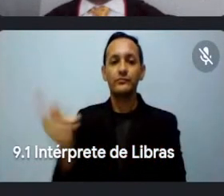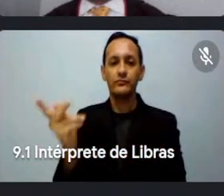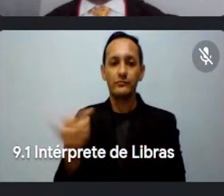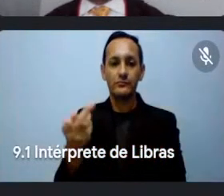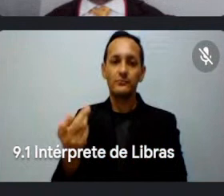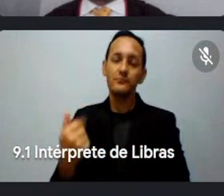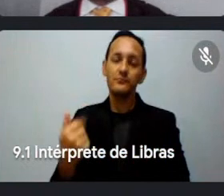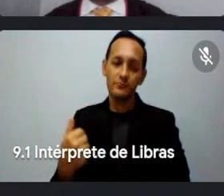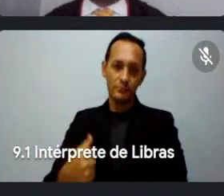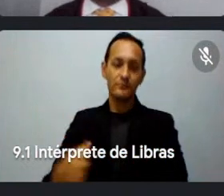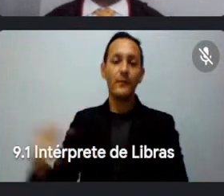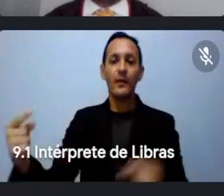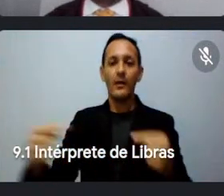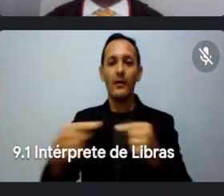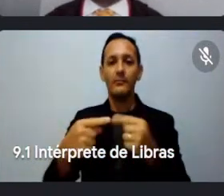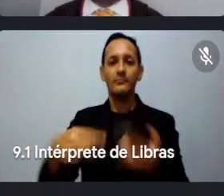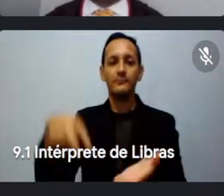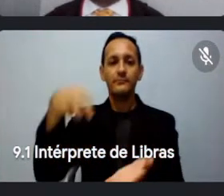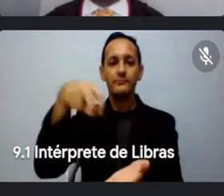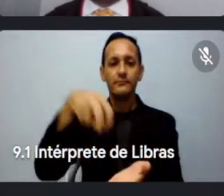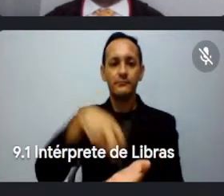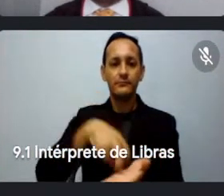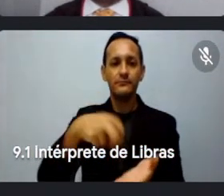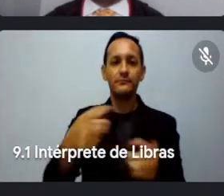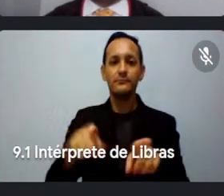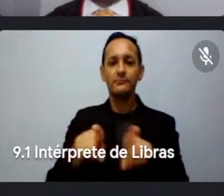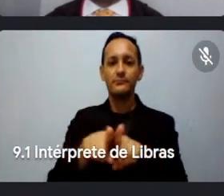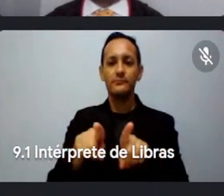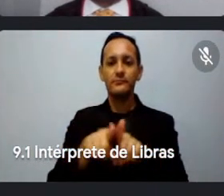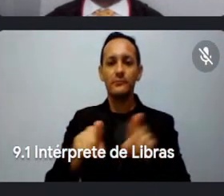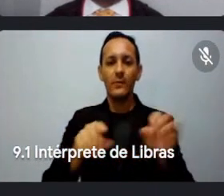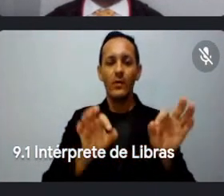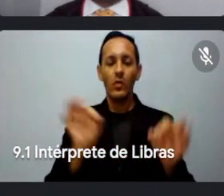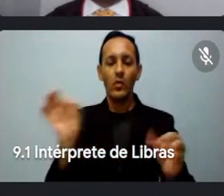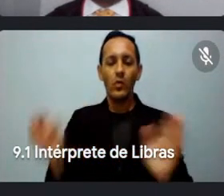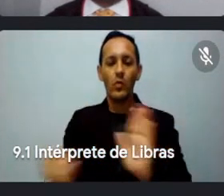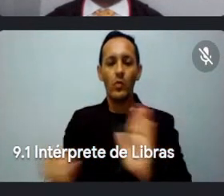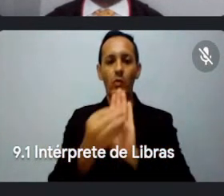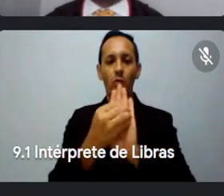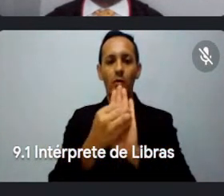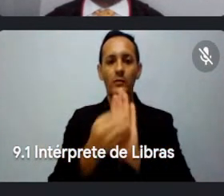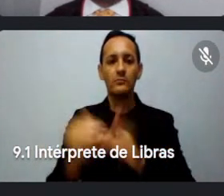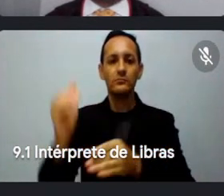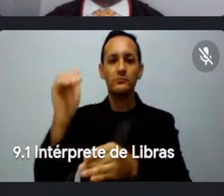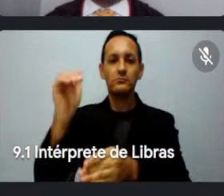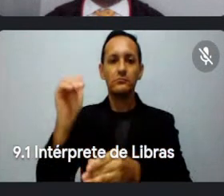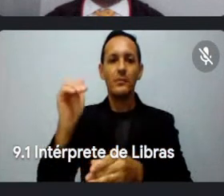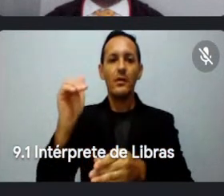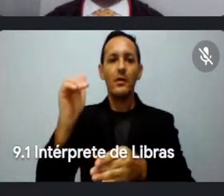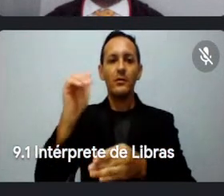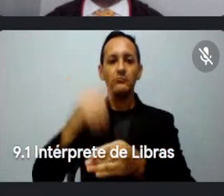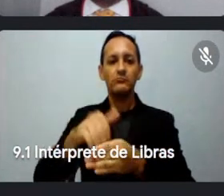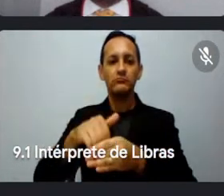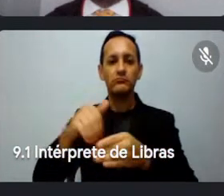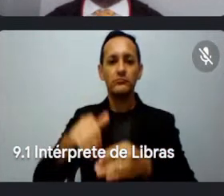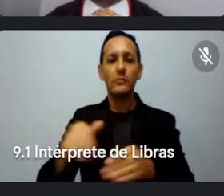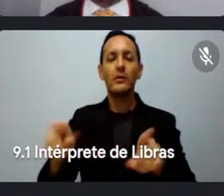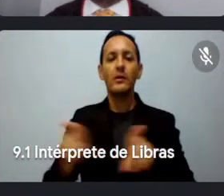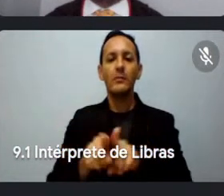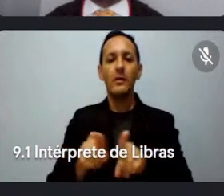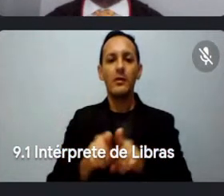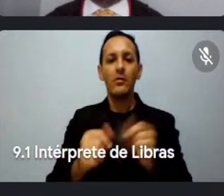mero exaurimento do tipo penal Eu também incluí no meu voto um presidente do TSE nesse sentido